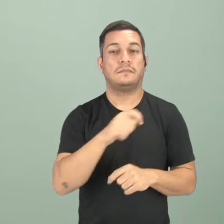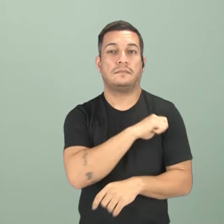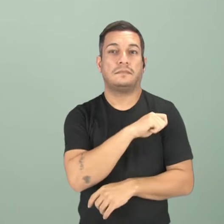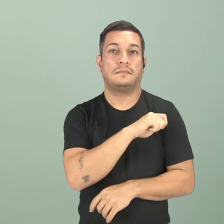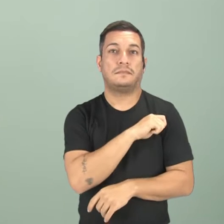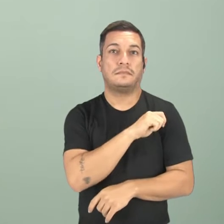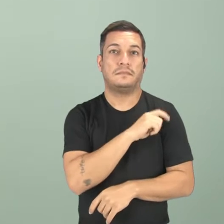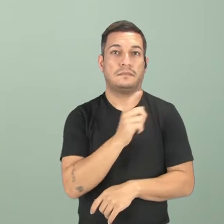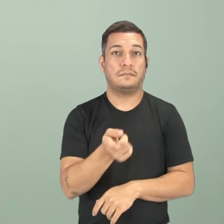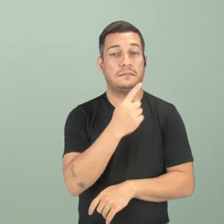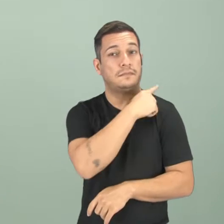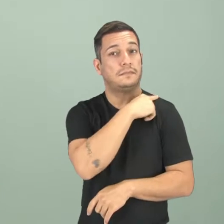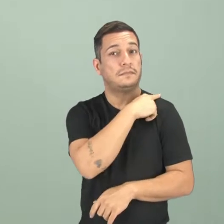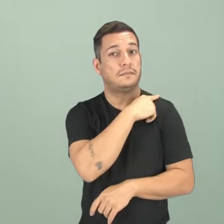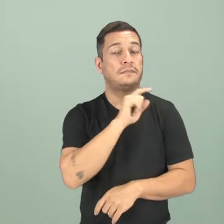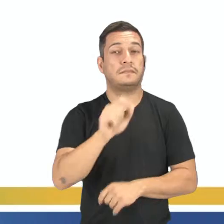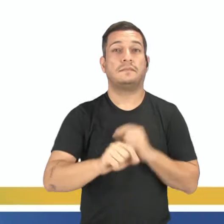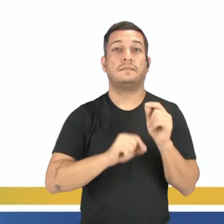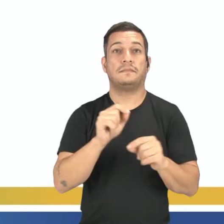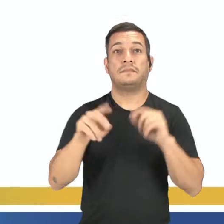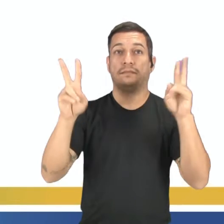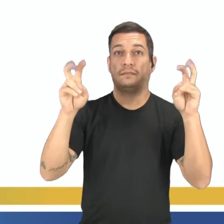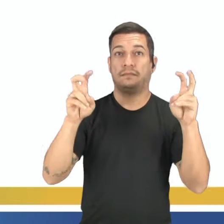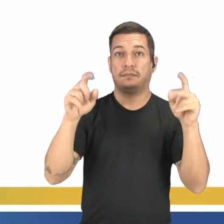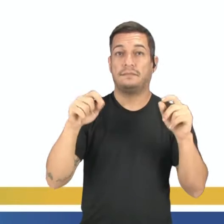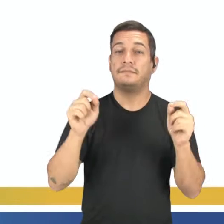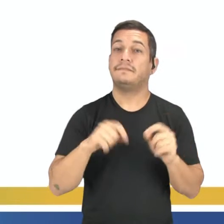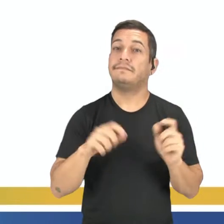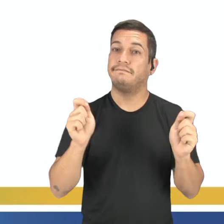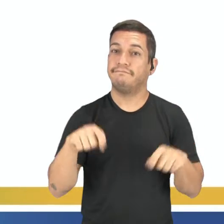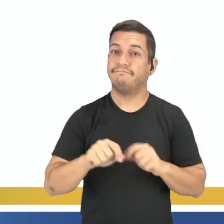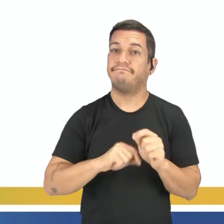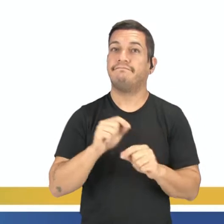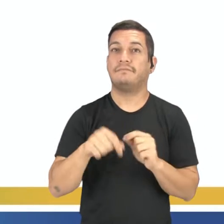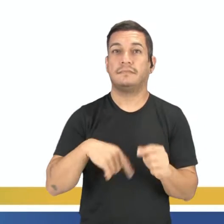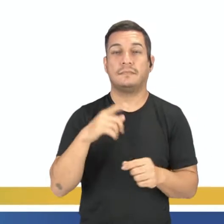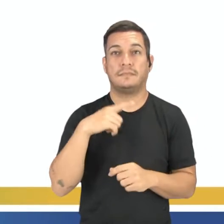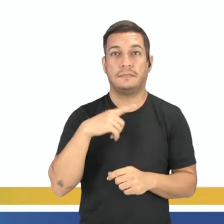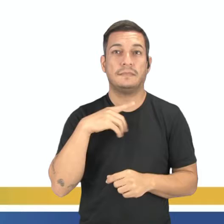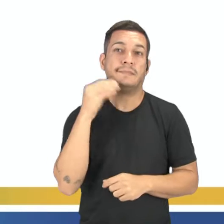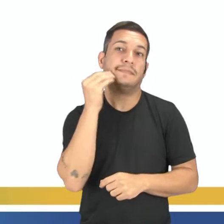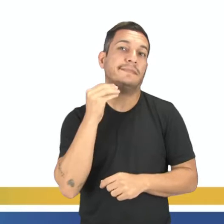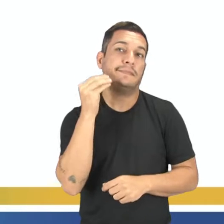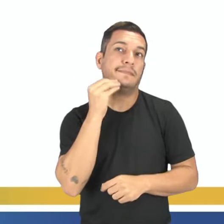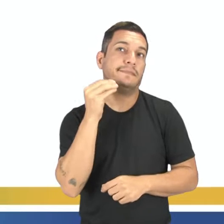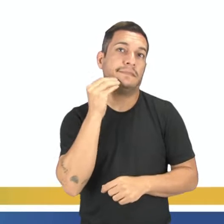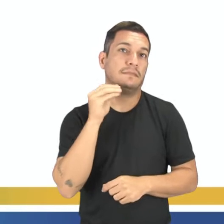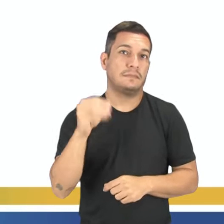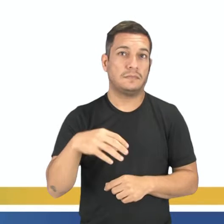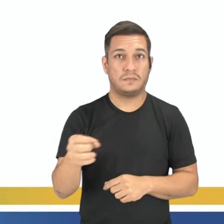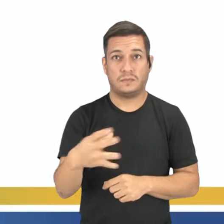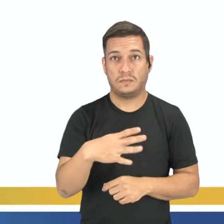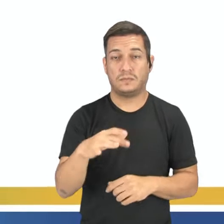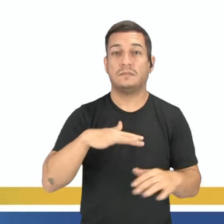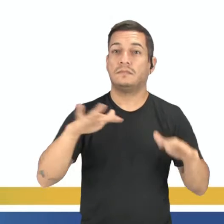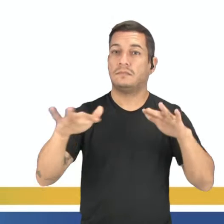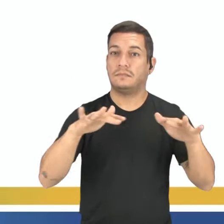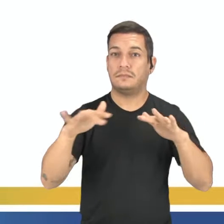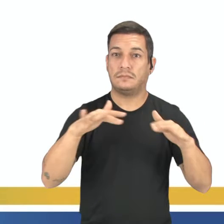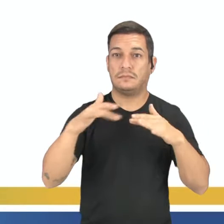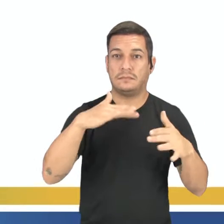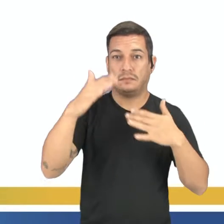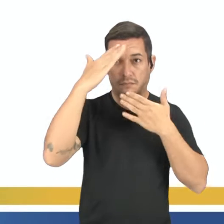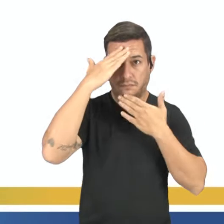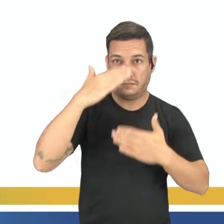da primeira série do ensino médio, sobre o tema disponibilidade para arriscar, tentar o novo no que diz respeito a movimentos